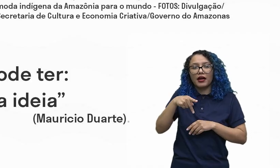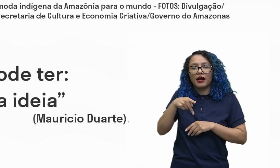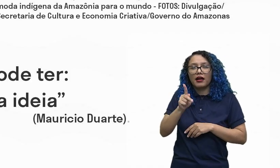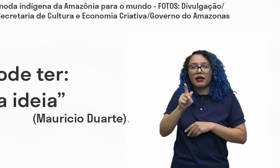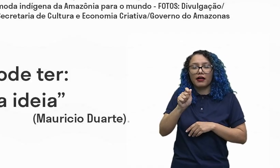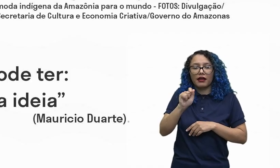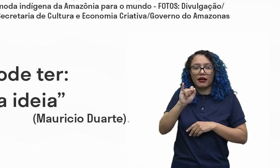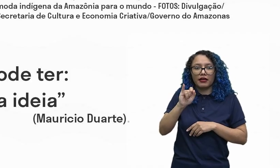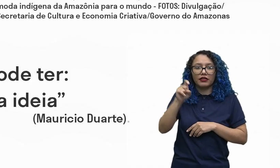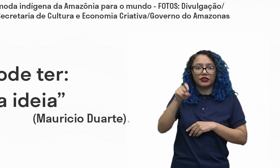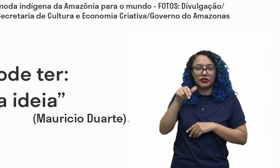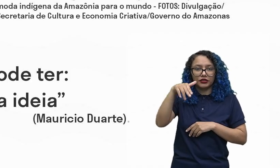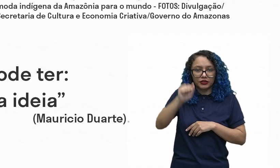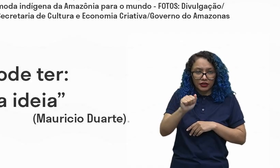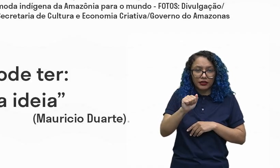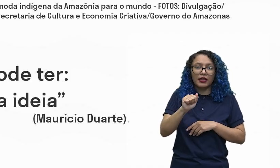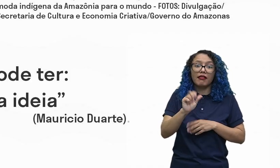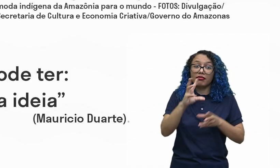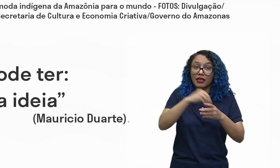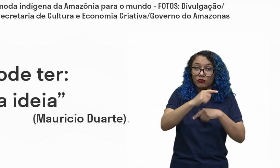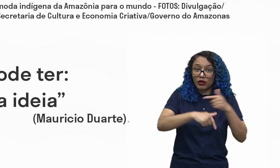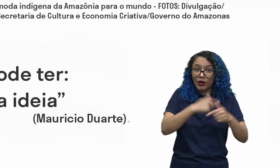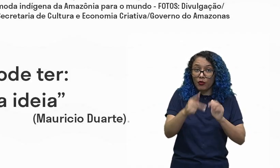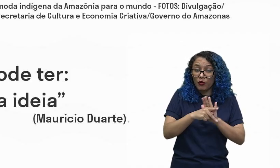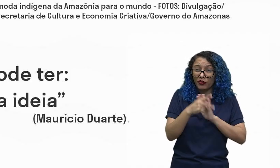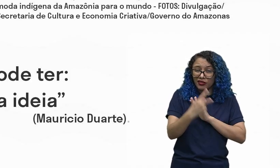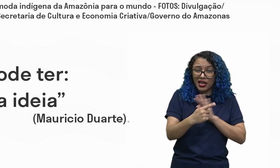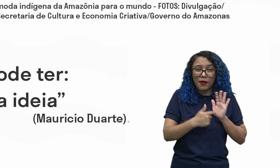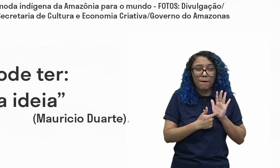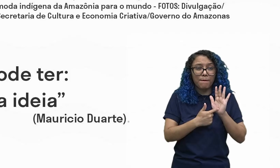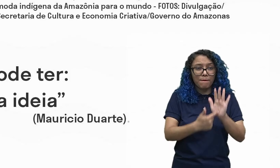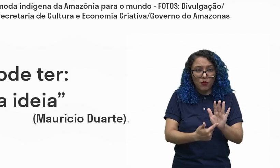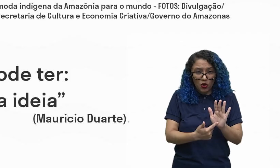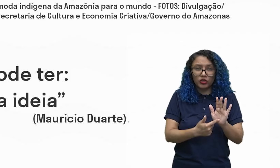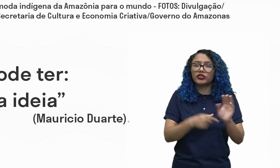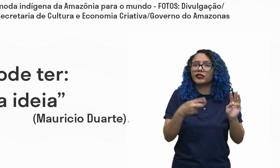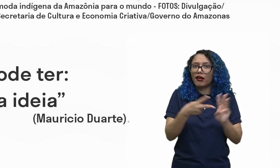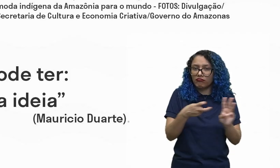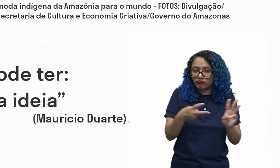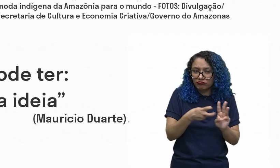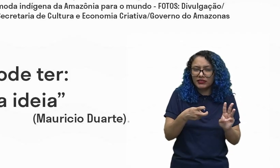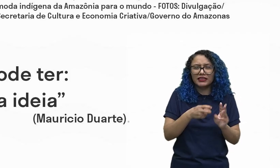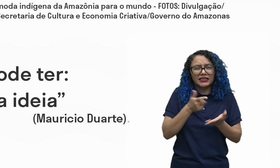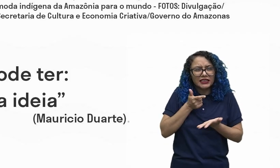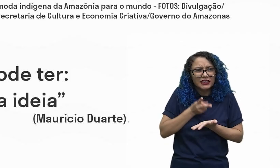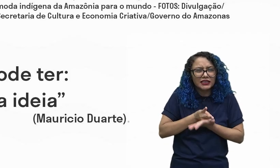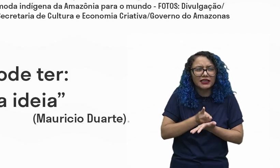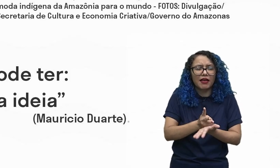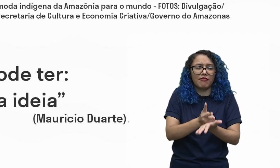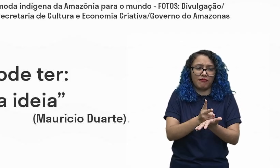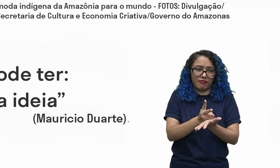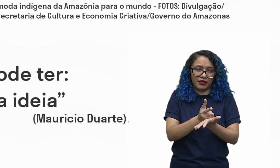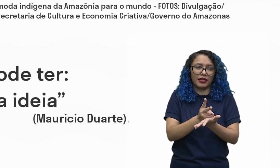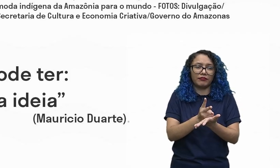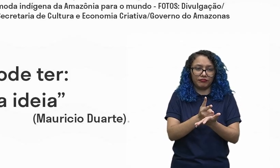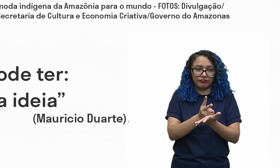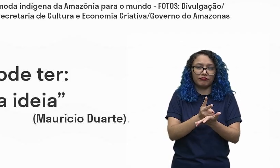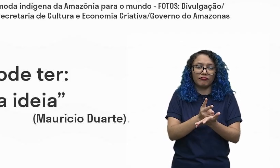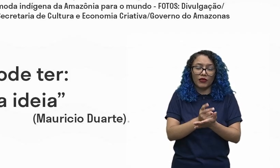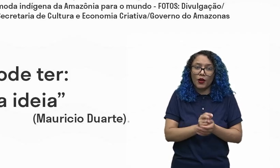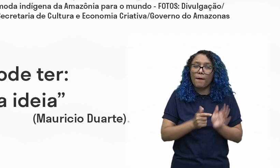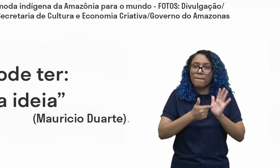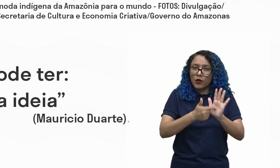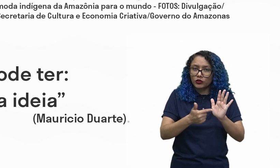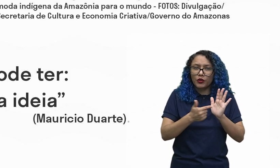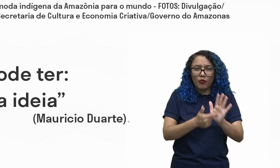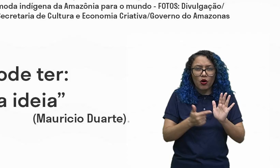ele traz essa questão da sua tradição nos seus trabalhos. A cada obra dele, ele vai reforçando